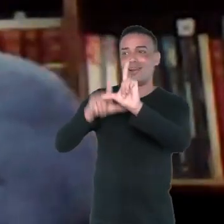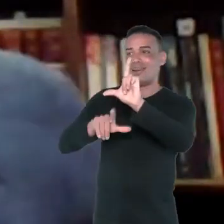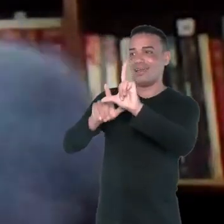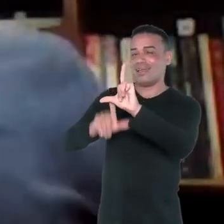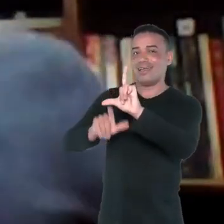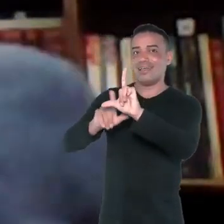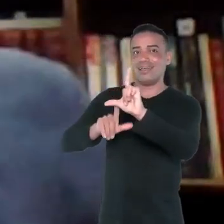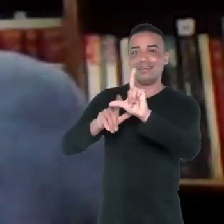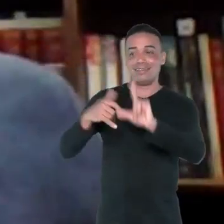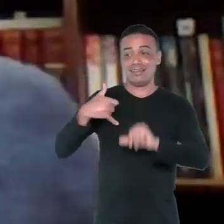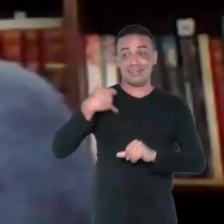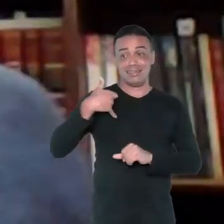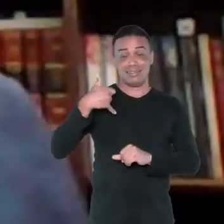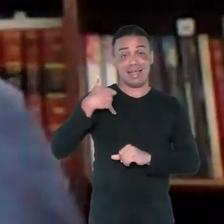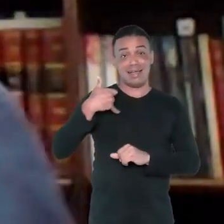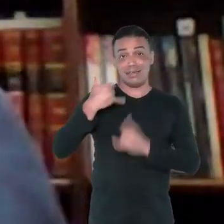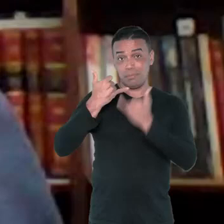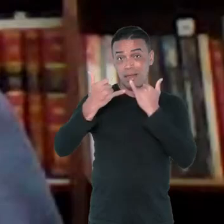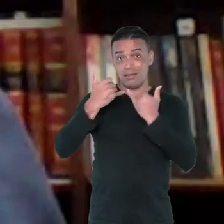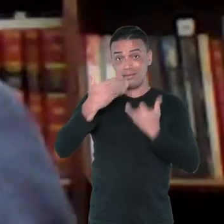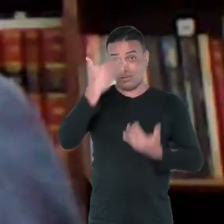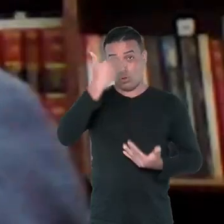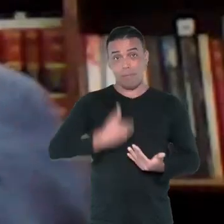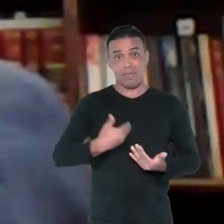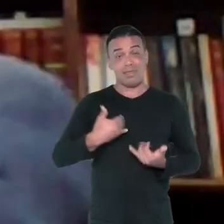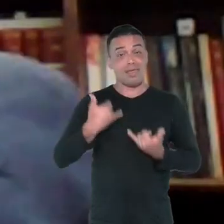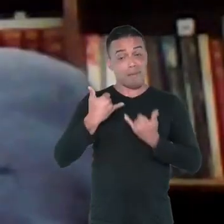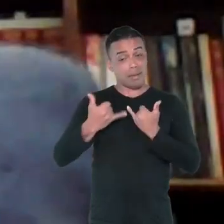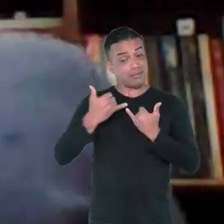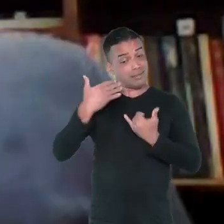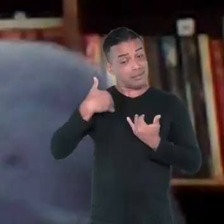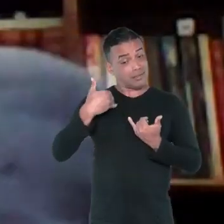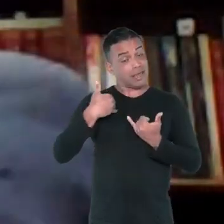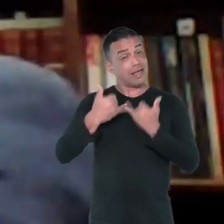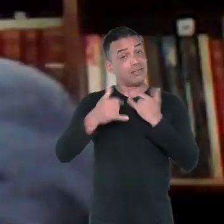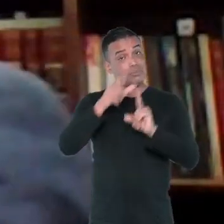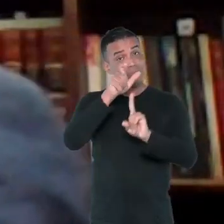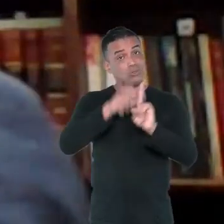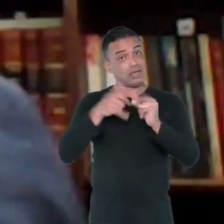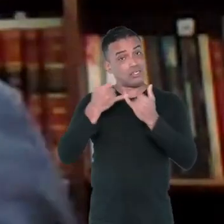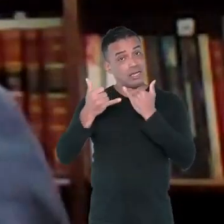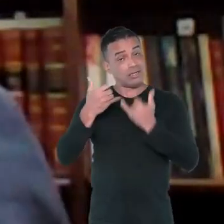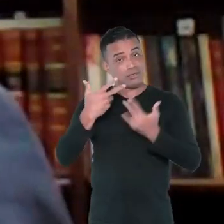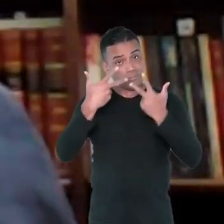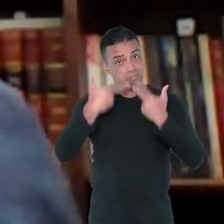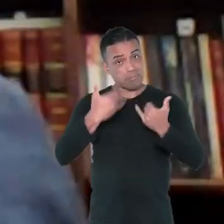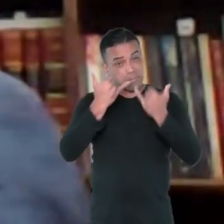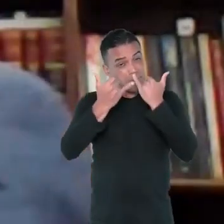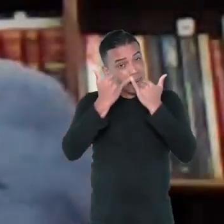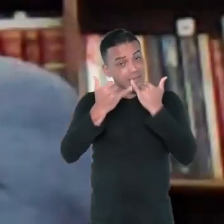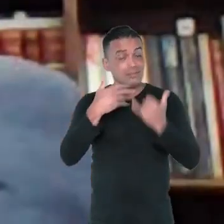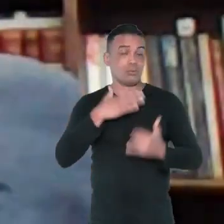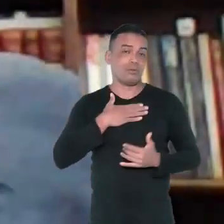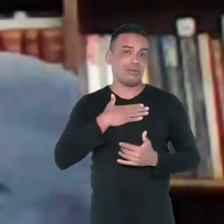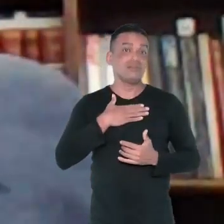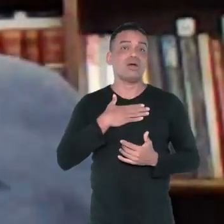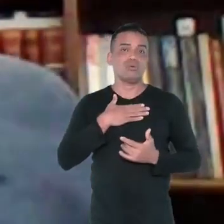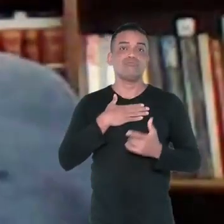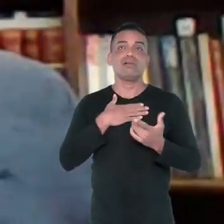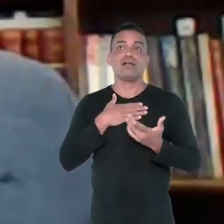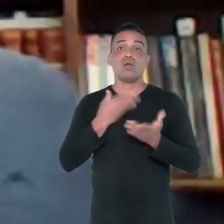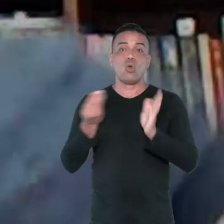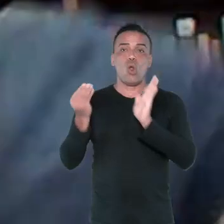que tivesse uma idade próxima à minha, né? E ali tem muito meu,